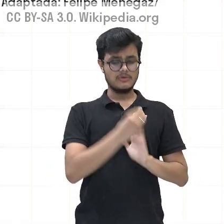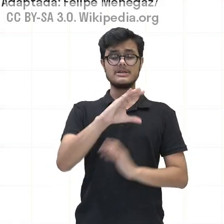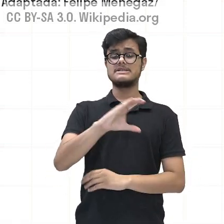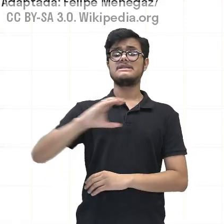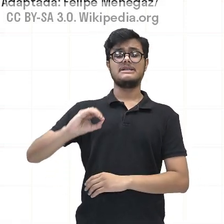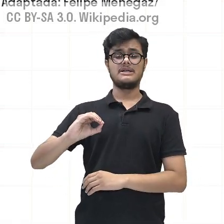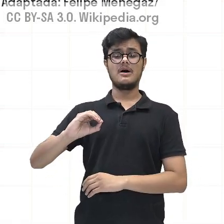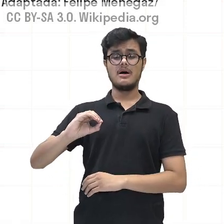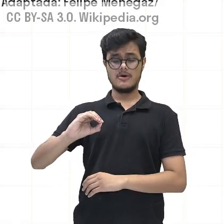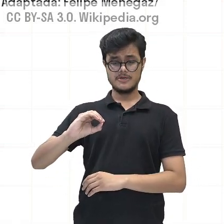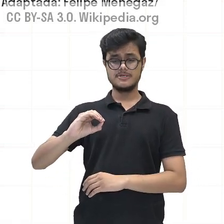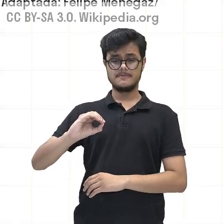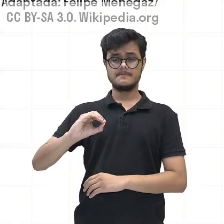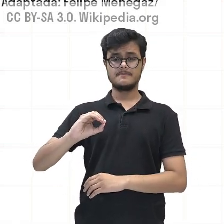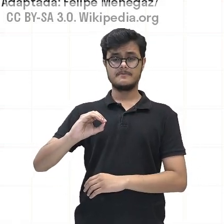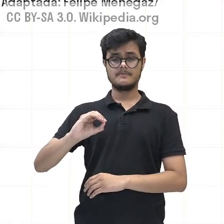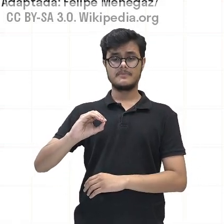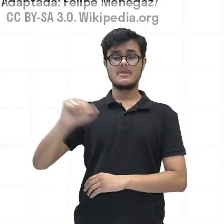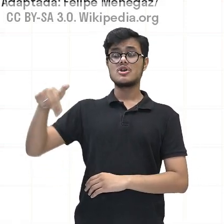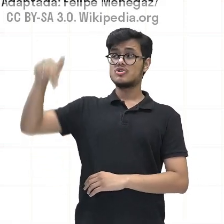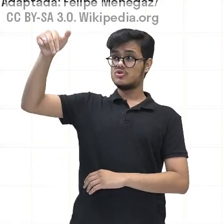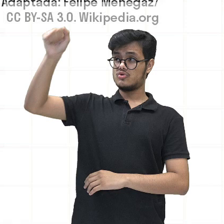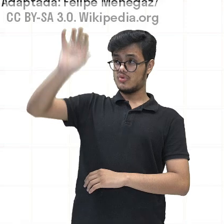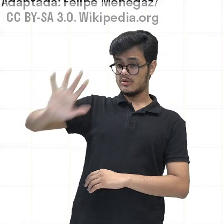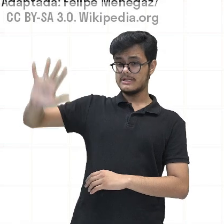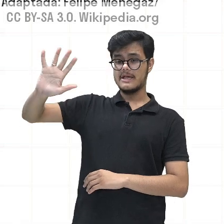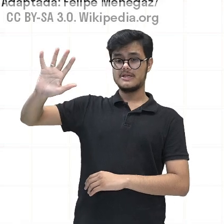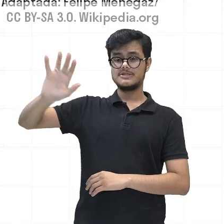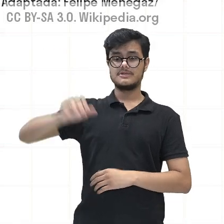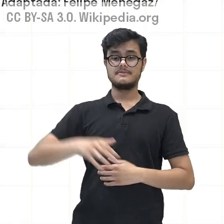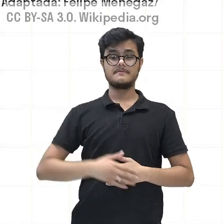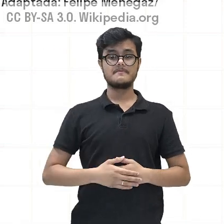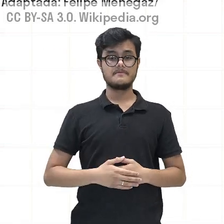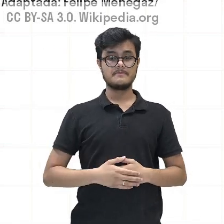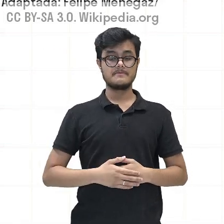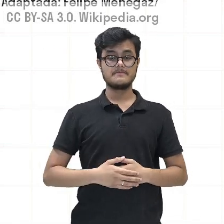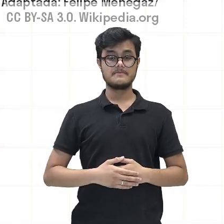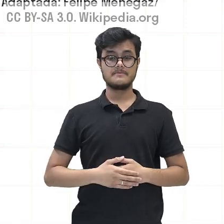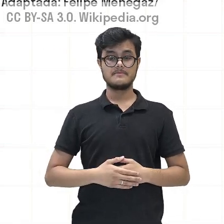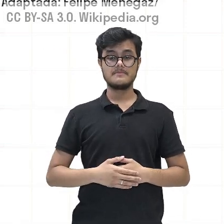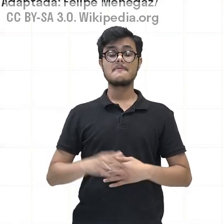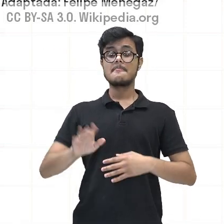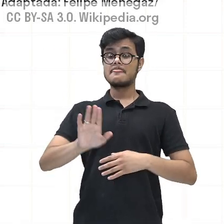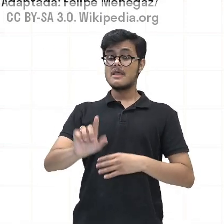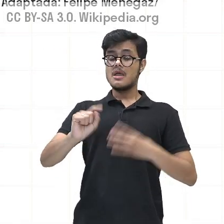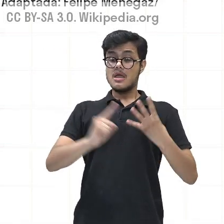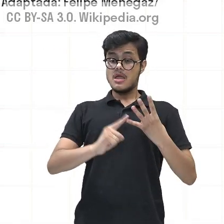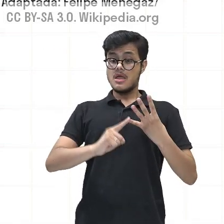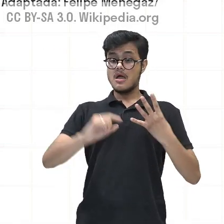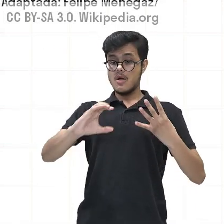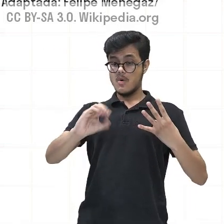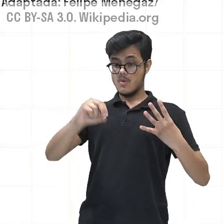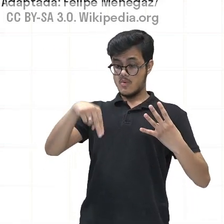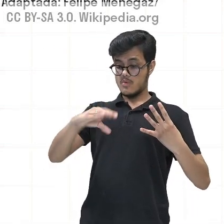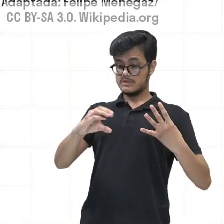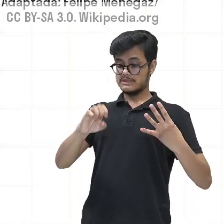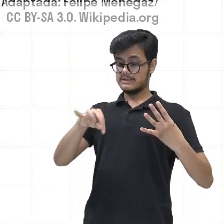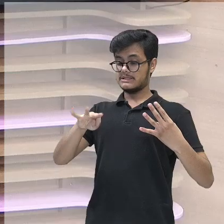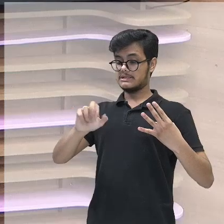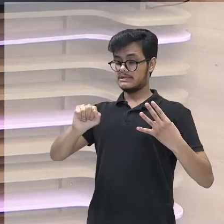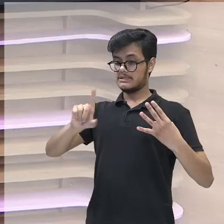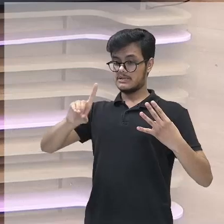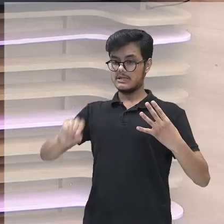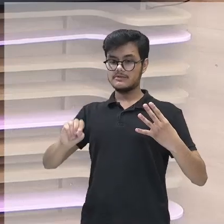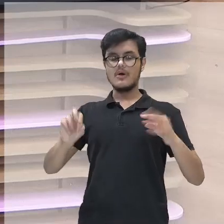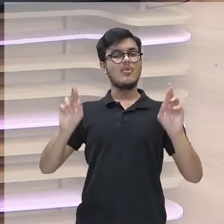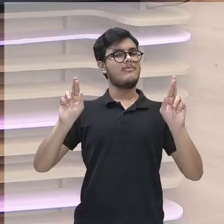Centro-Oeste, Concentrada e Nordeste. Diferente dos complexos regionais e também diferente do que a gente